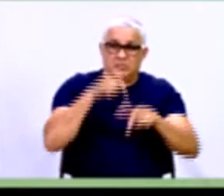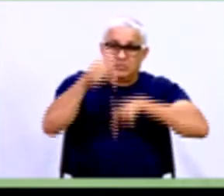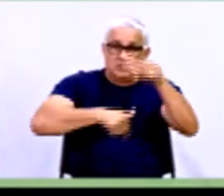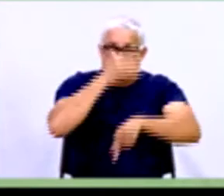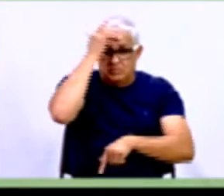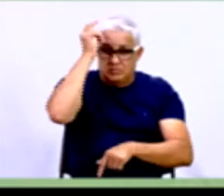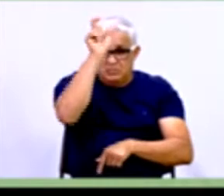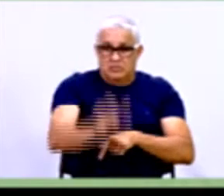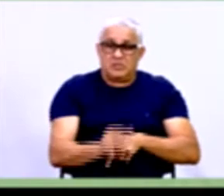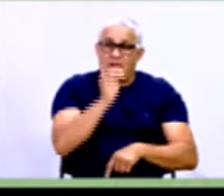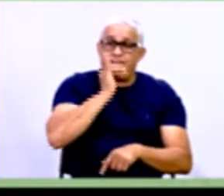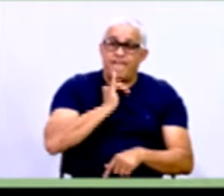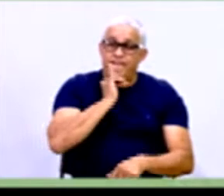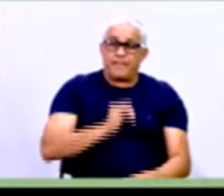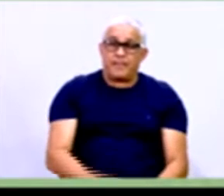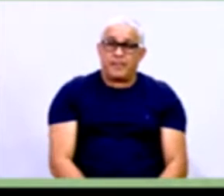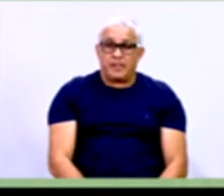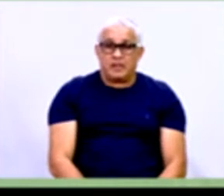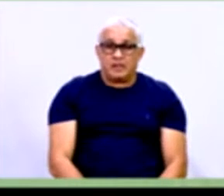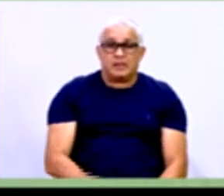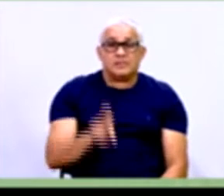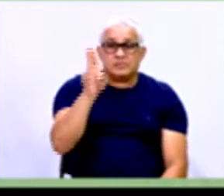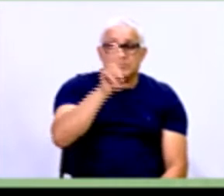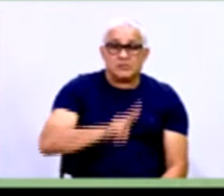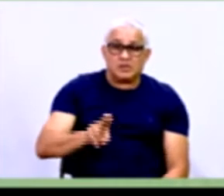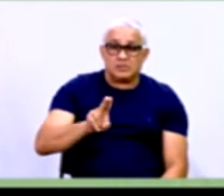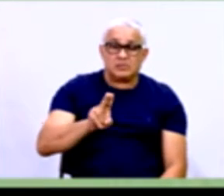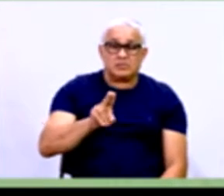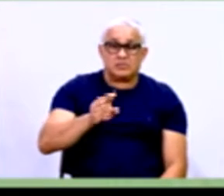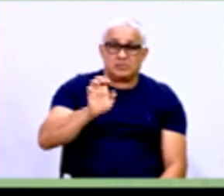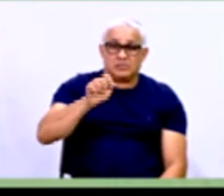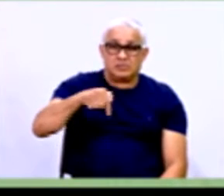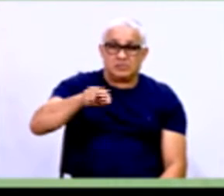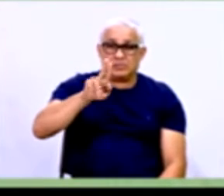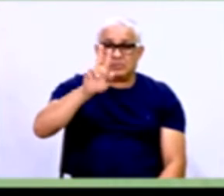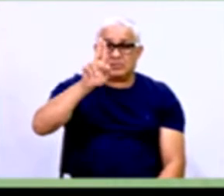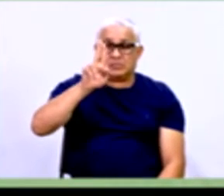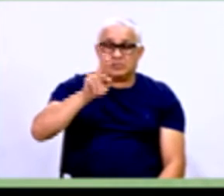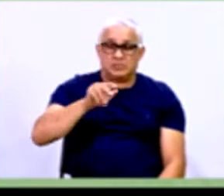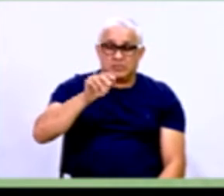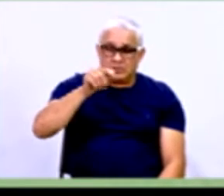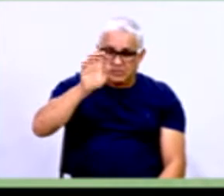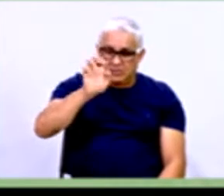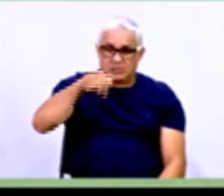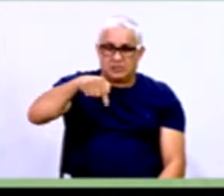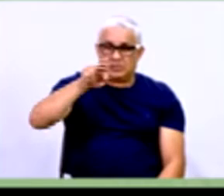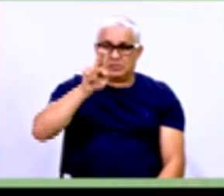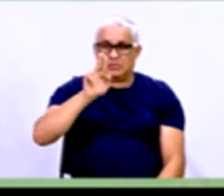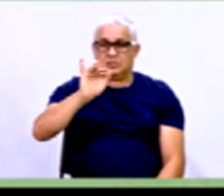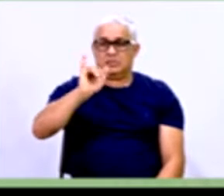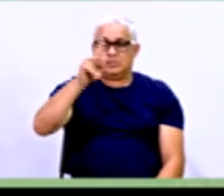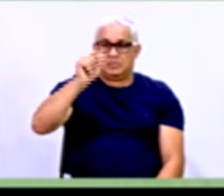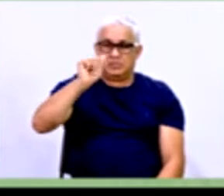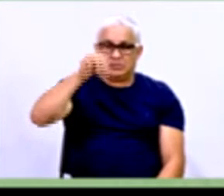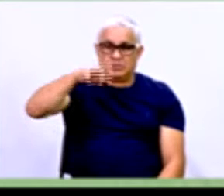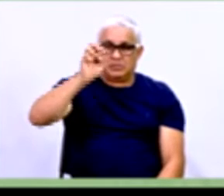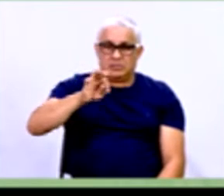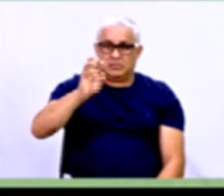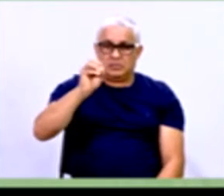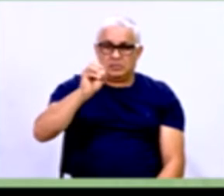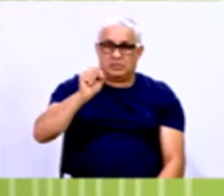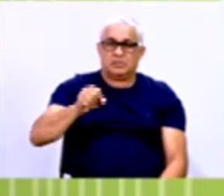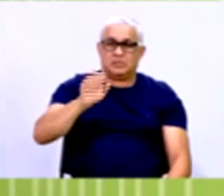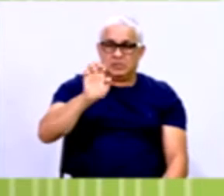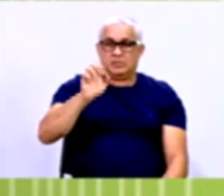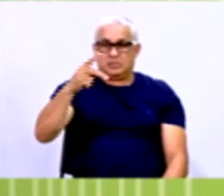Um exemplo de medida é o uso de equipamento de proteção individual, o EPI. Então, o que é que nós entendemos por segurança